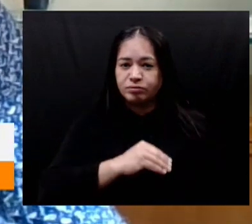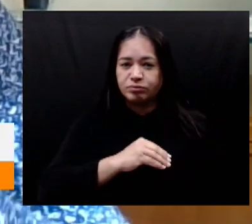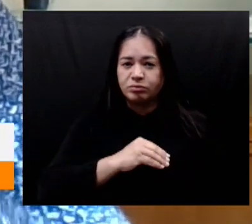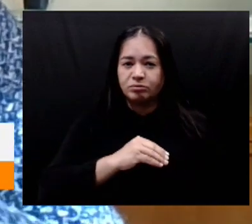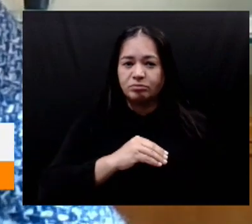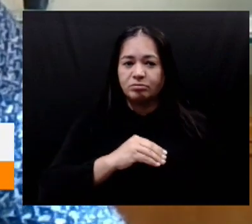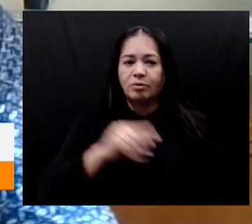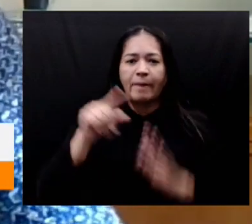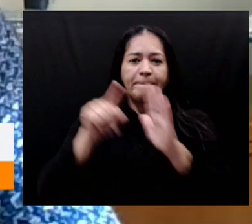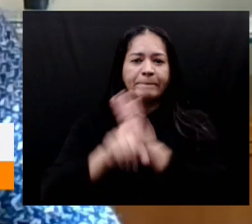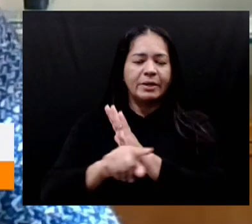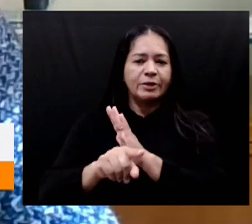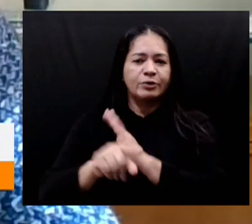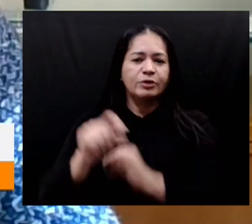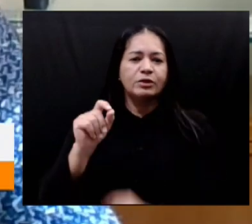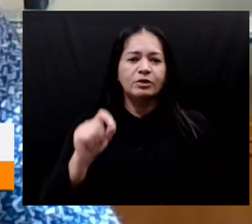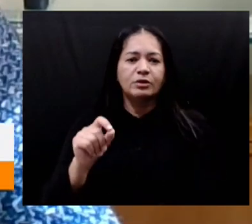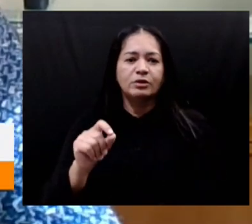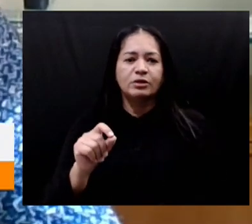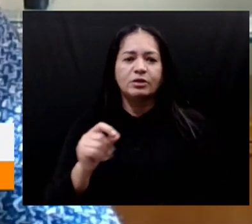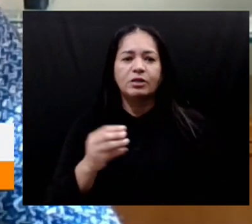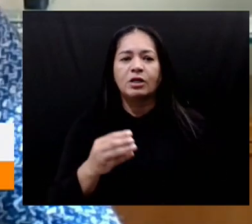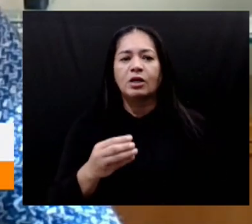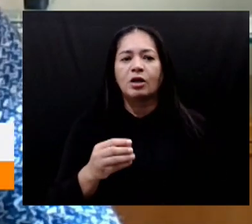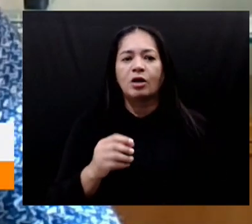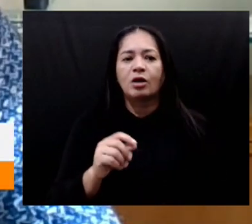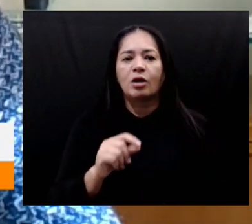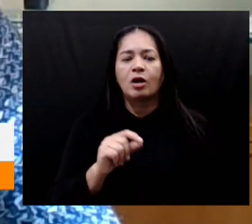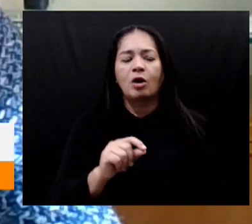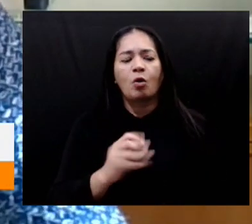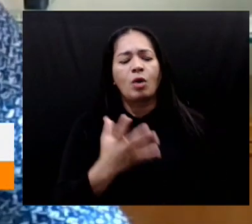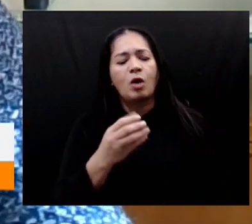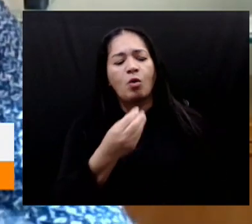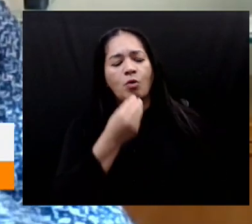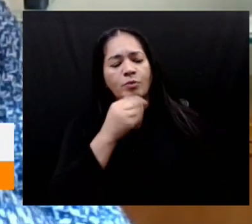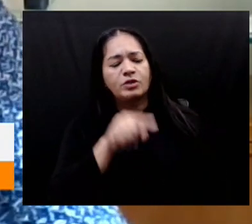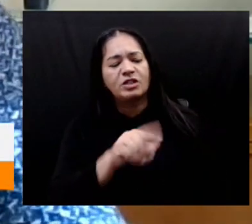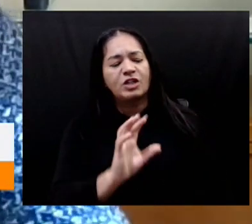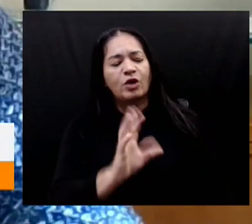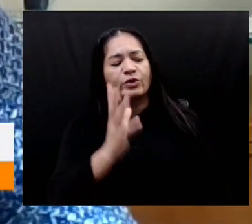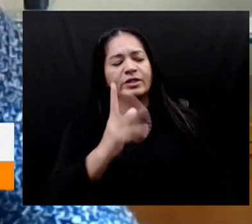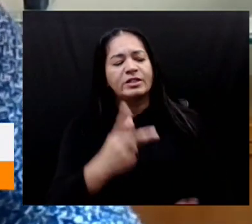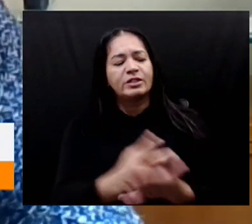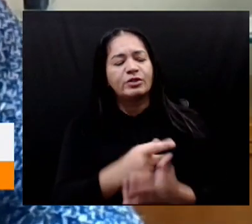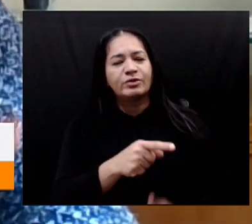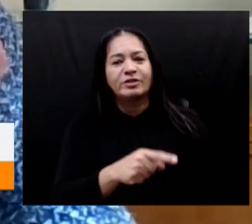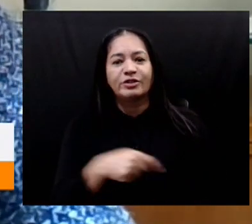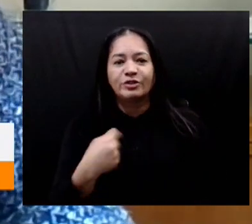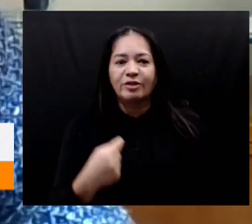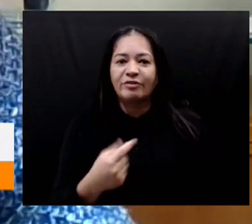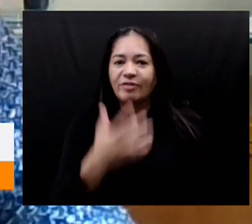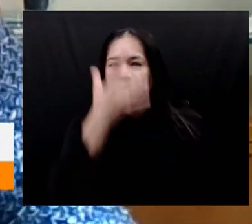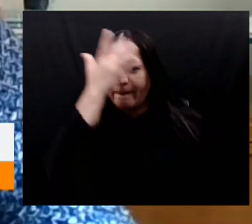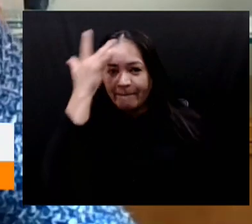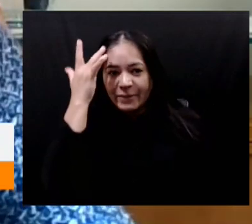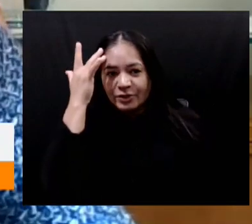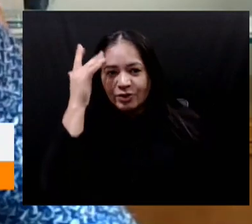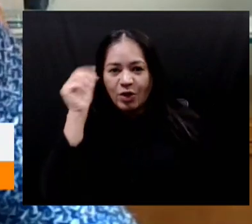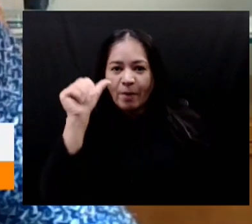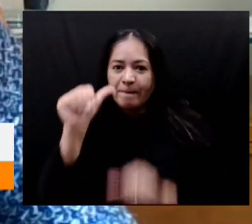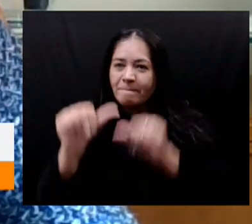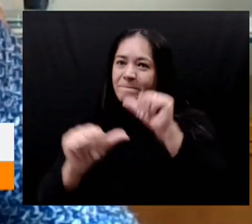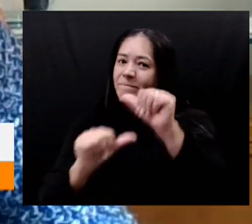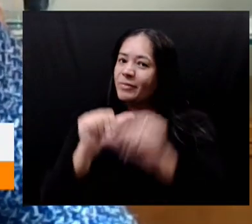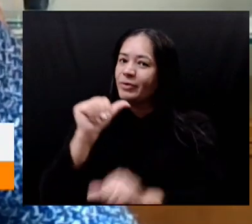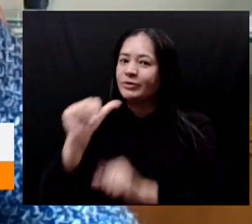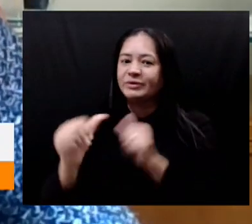fazer é: que oportunidade que surge aqui? A gente vai ver muitas pessoas que mudaram completamente a vida